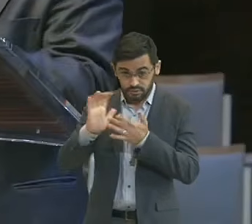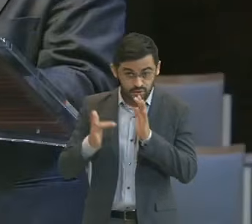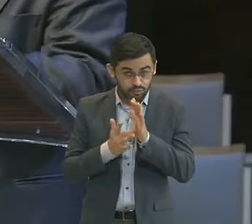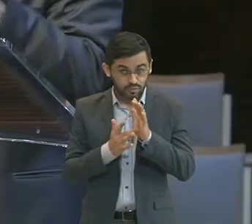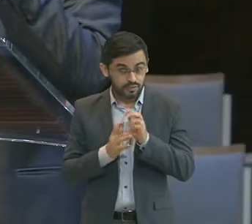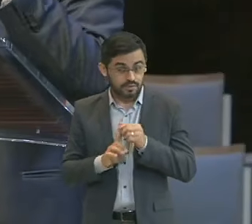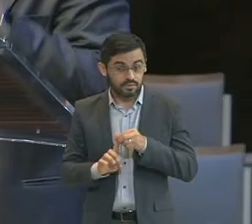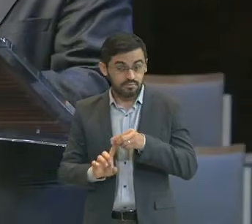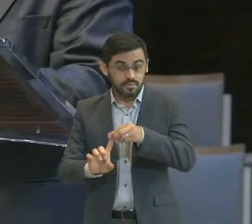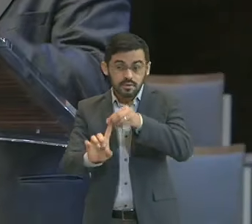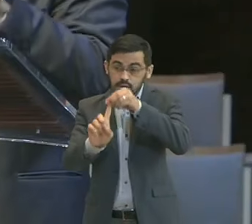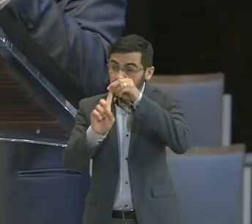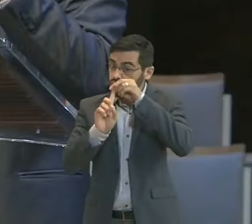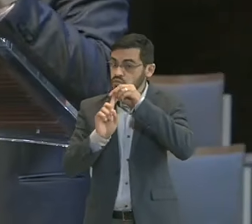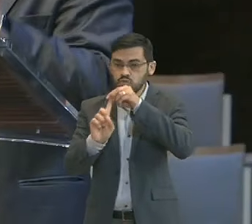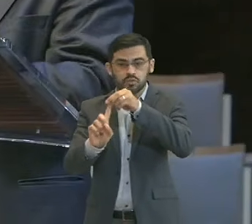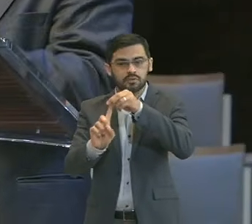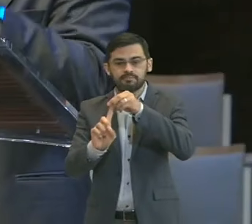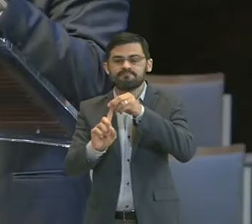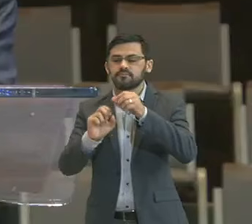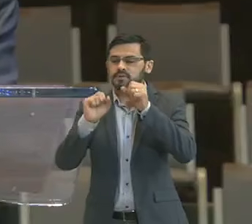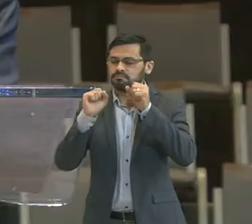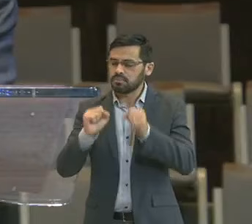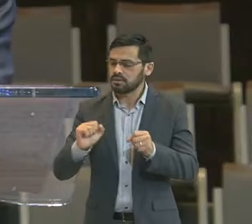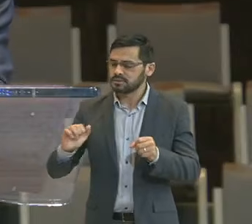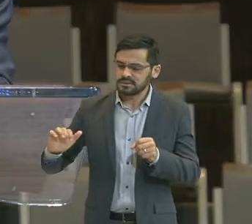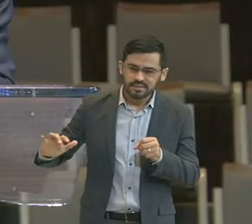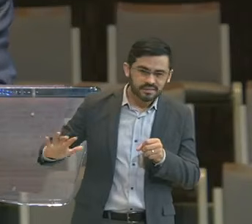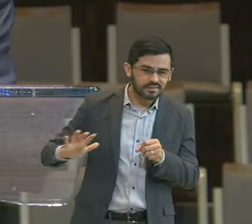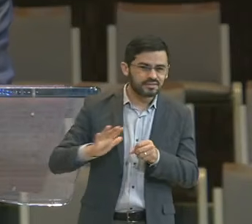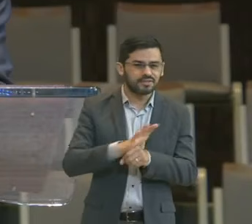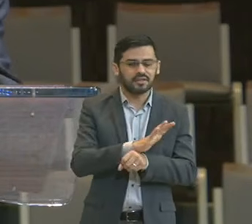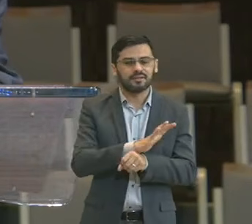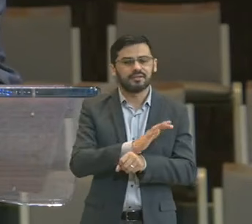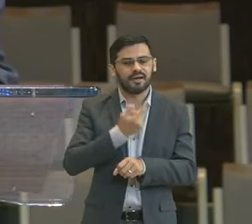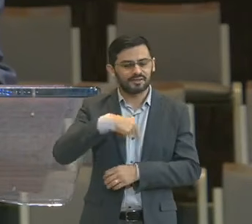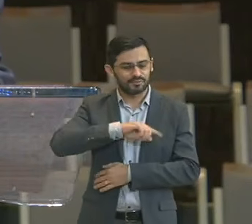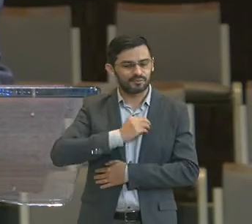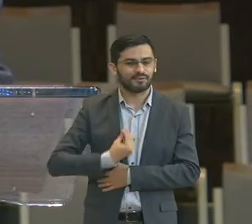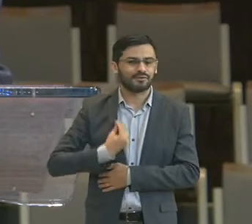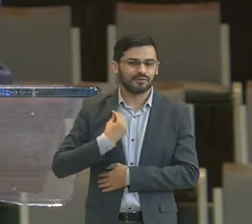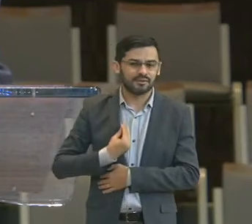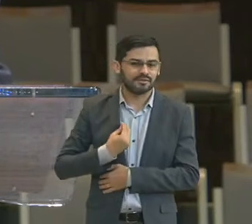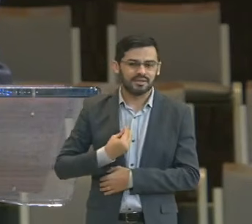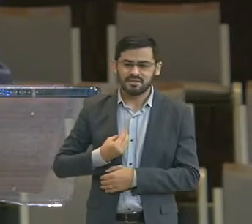é a única fonte que sacia de fato a sede da alma.